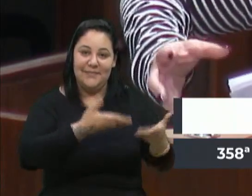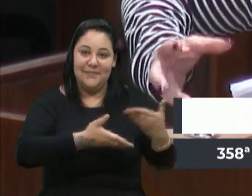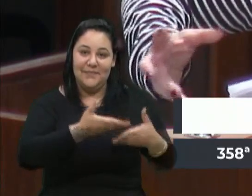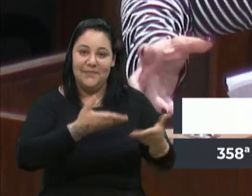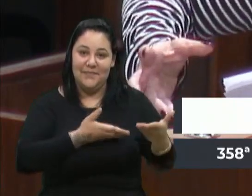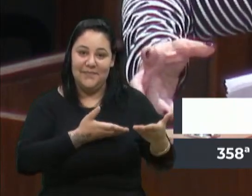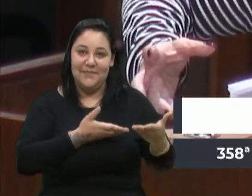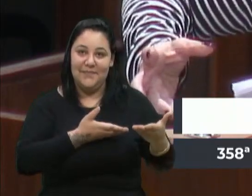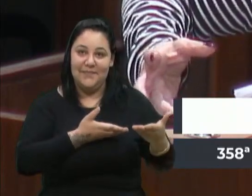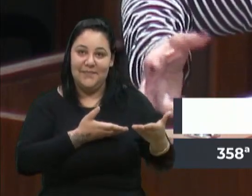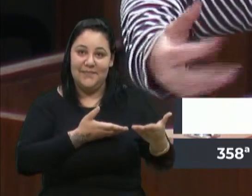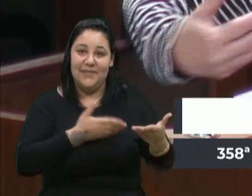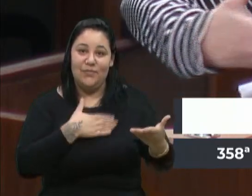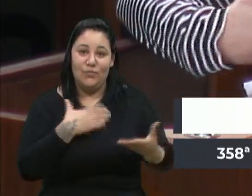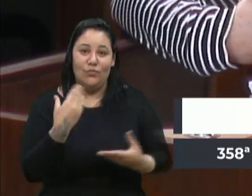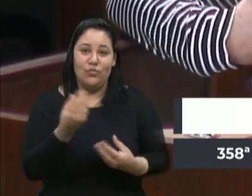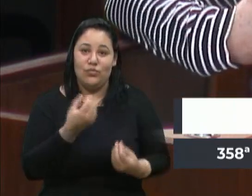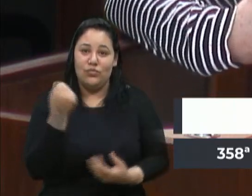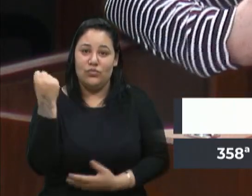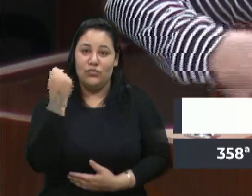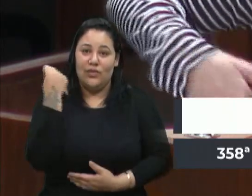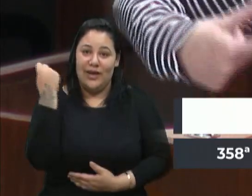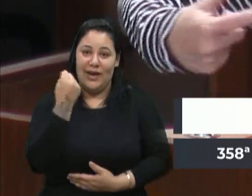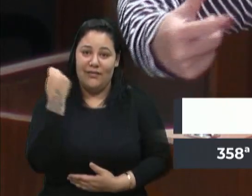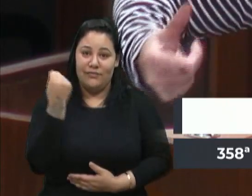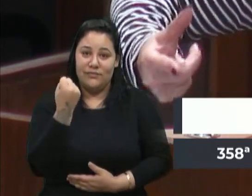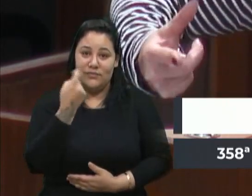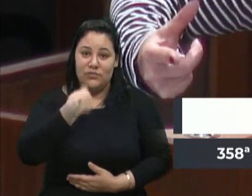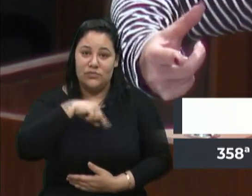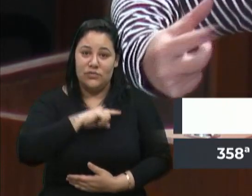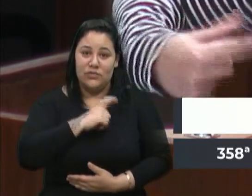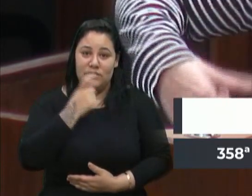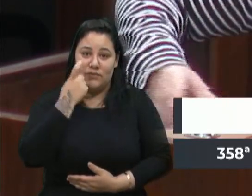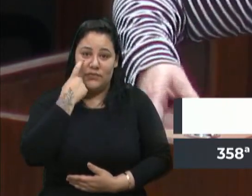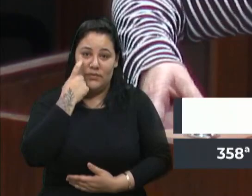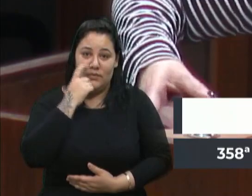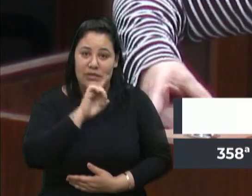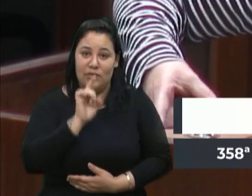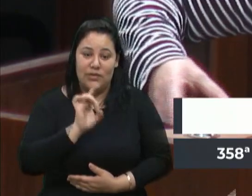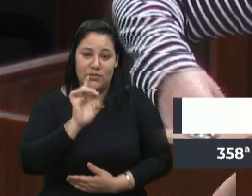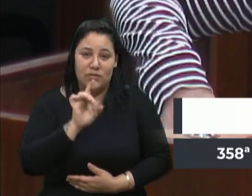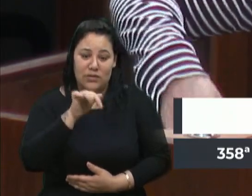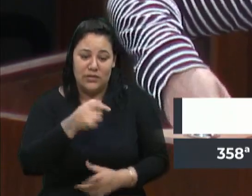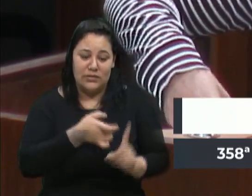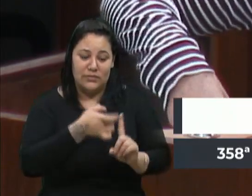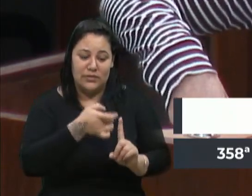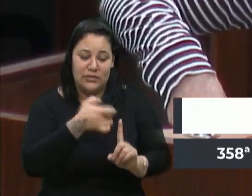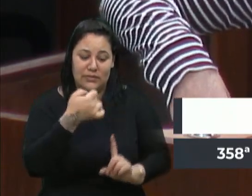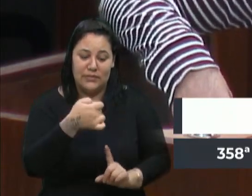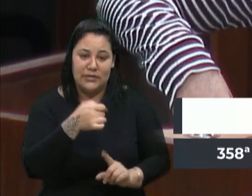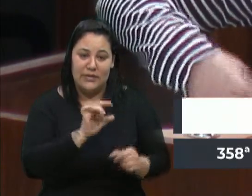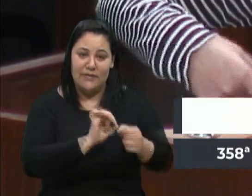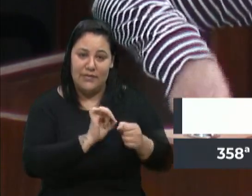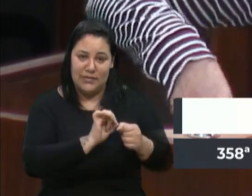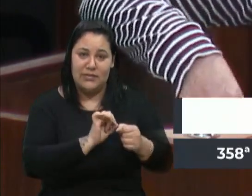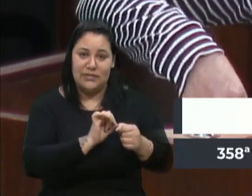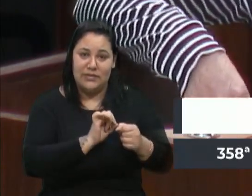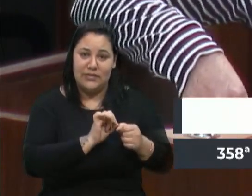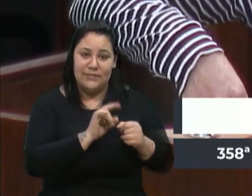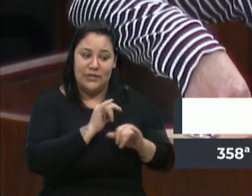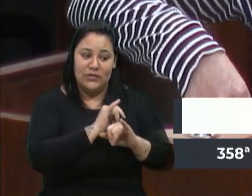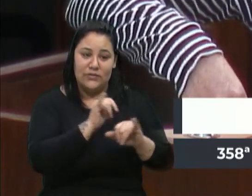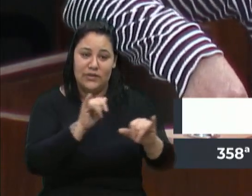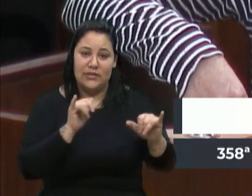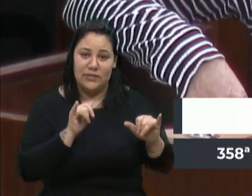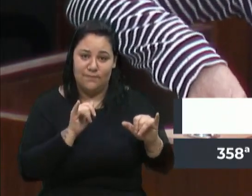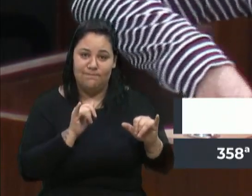é muito grave, quando a gente vê que não é só nesse mês que precisa ser feito essas